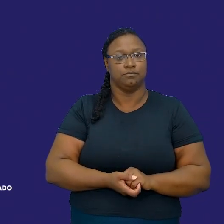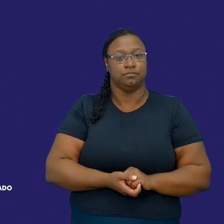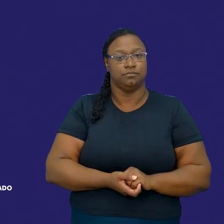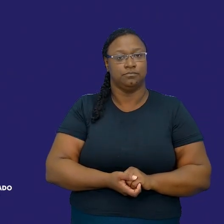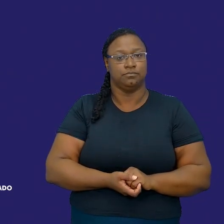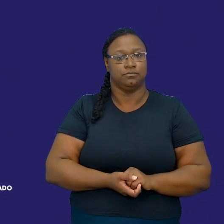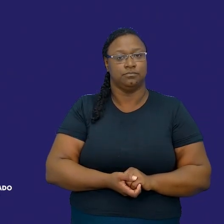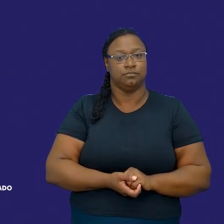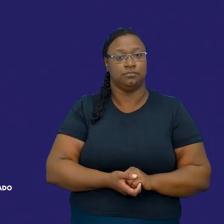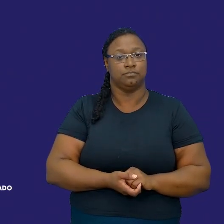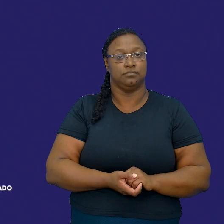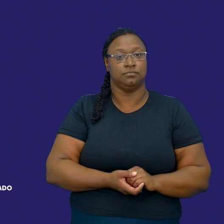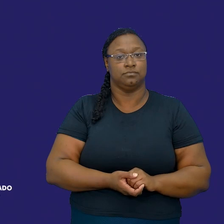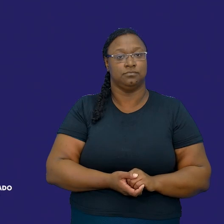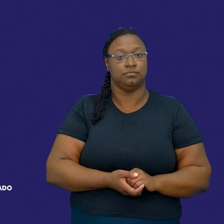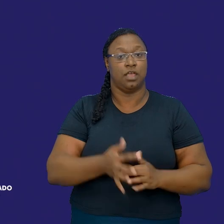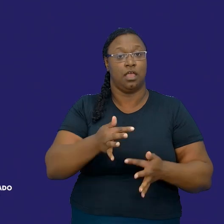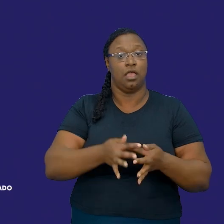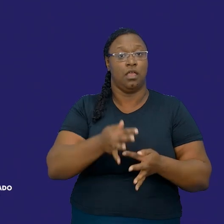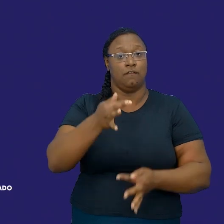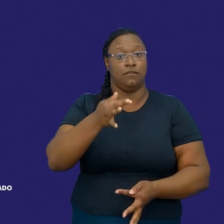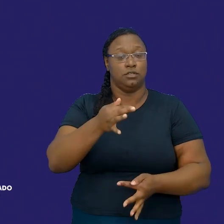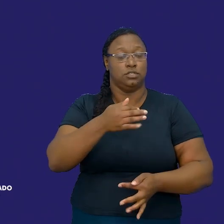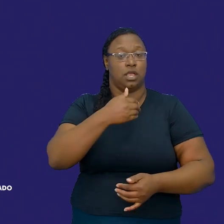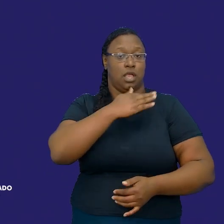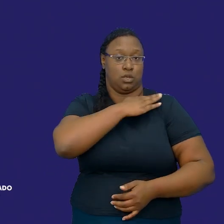No nosso caso, né, o Física de ensino médio,